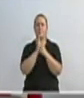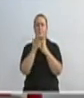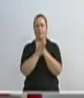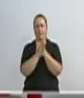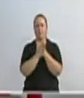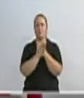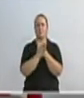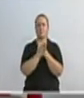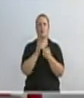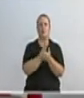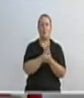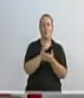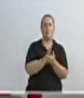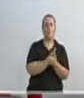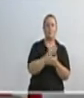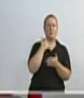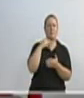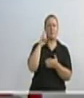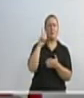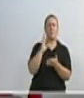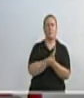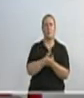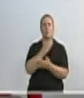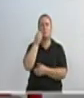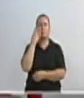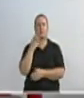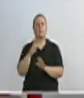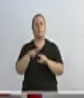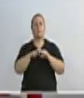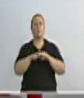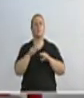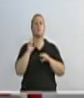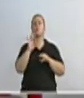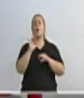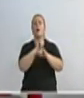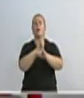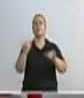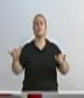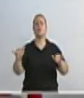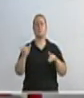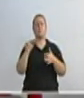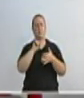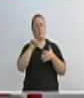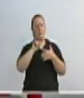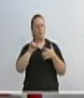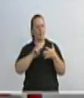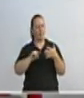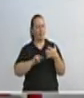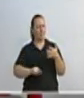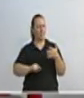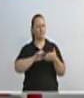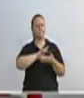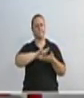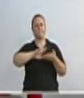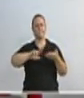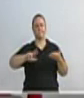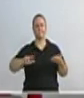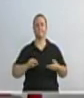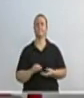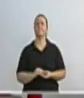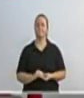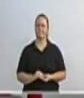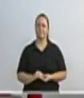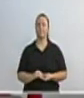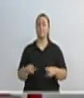diversas comunidades, diversos bairros de Blumenau que estão com problema de sinal de telefonia. E como falei, até regiões que não têm